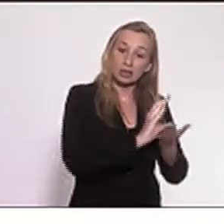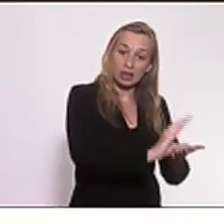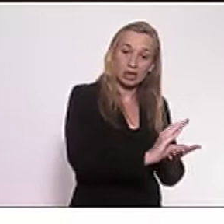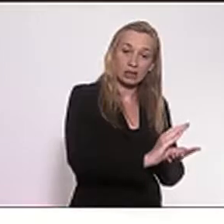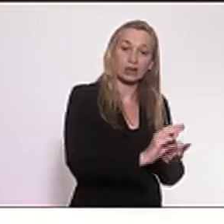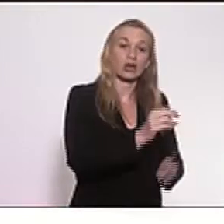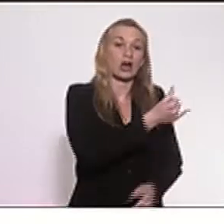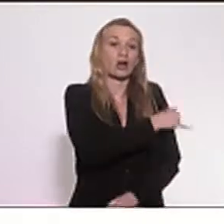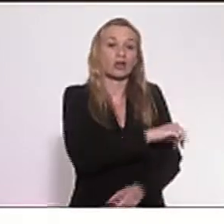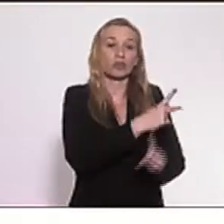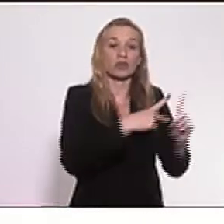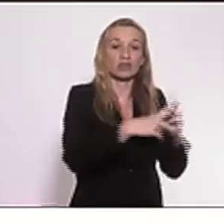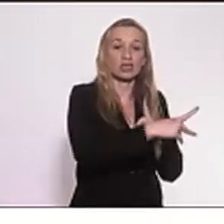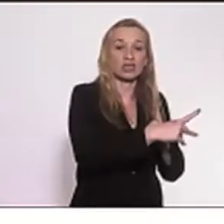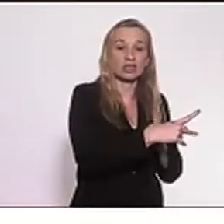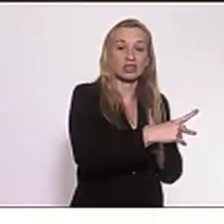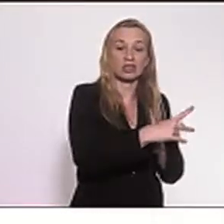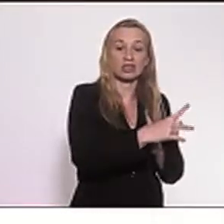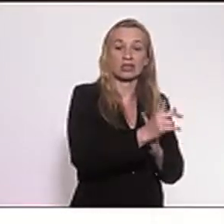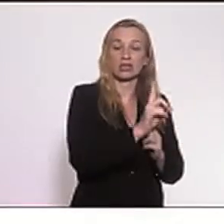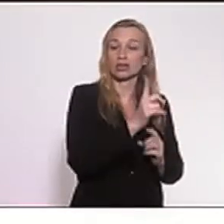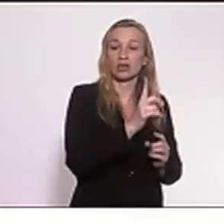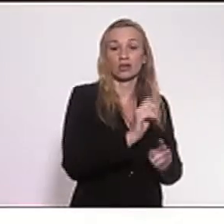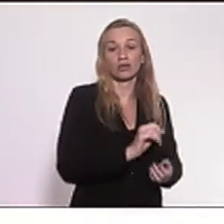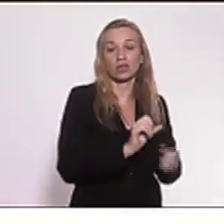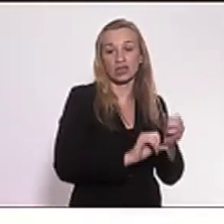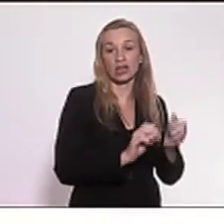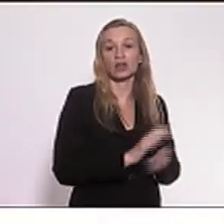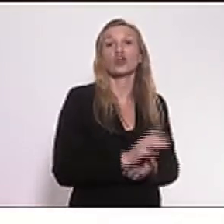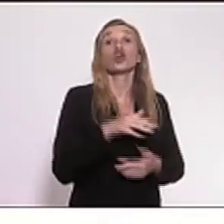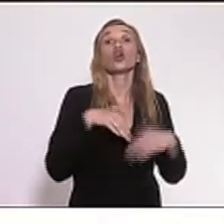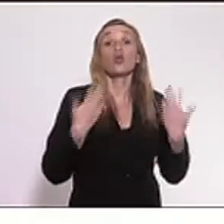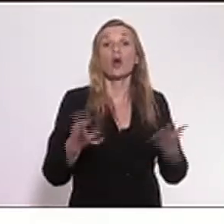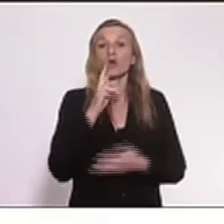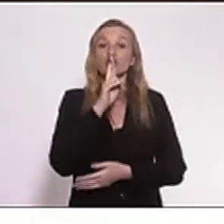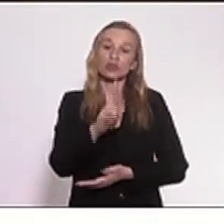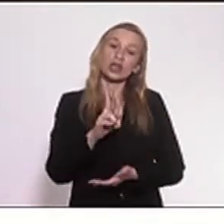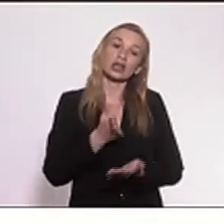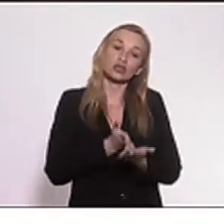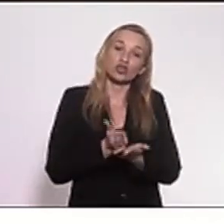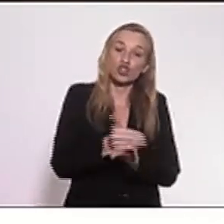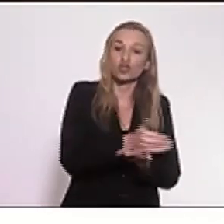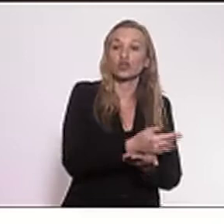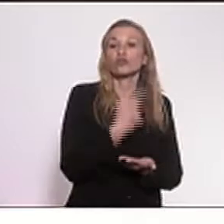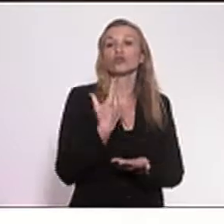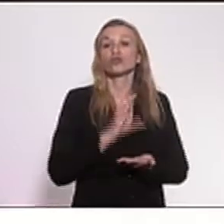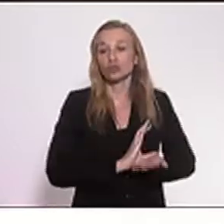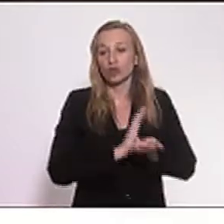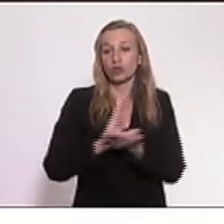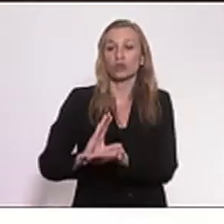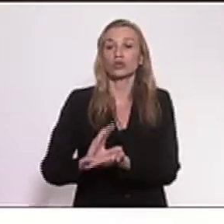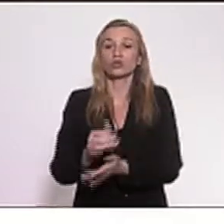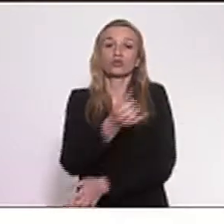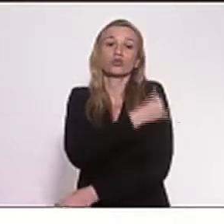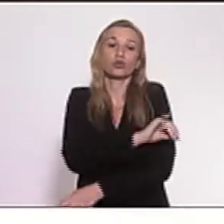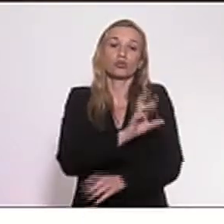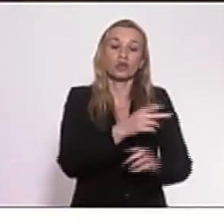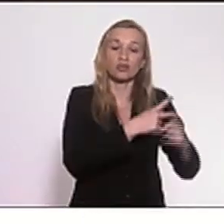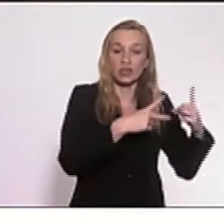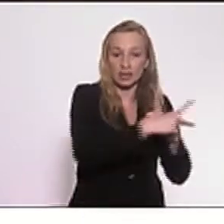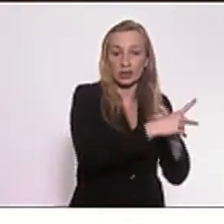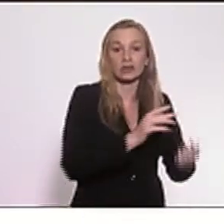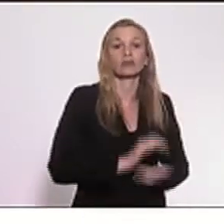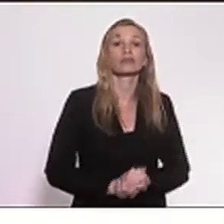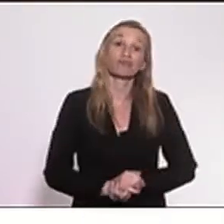Previdência, deixaram de ser repassados. E qual foi o resultado do desvio desses recursos do Rio Previdência? Que o